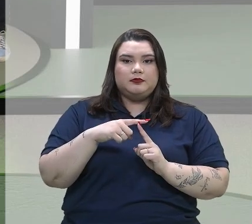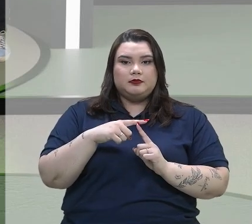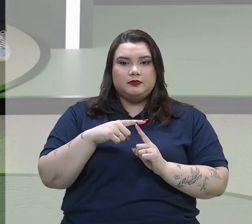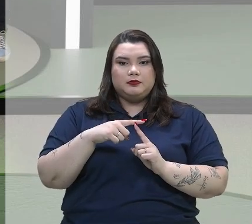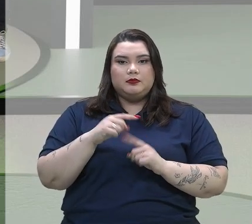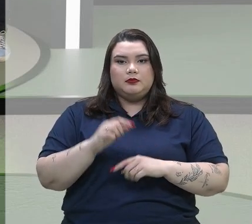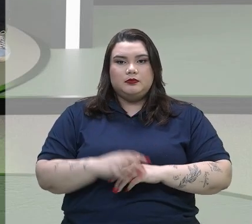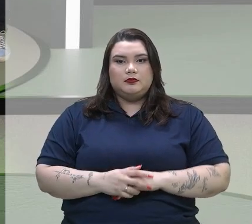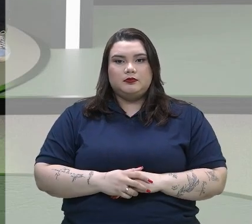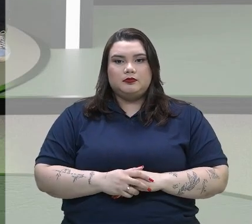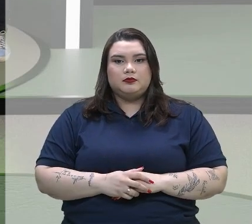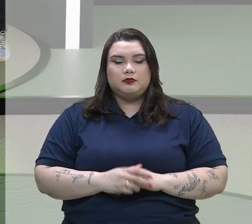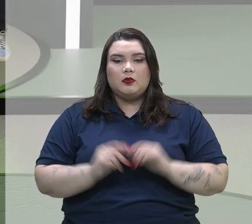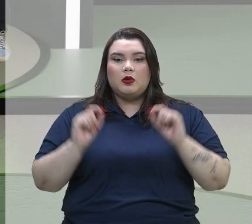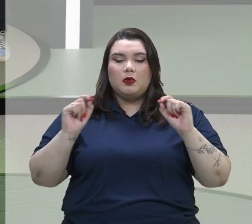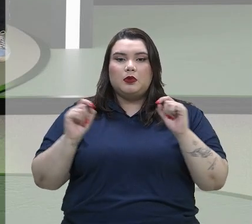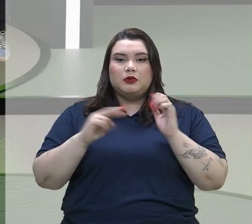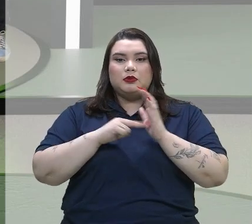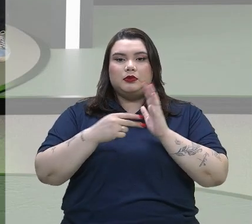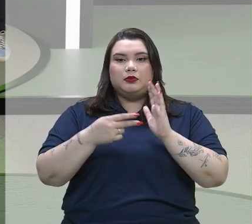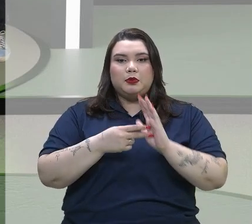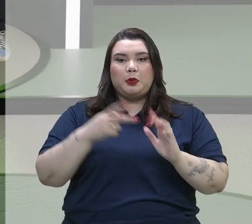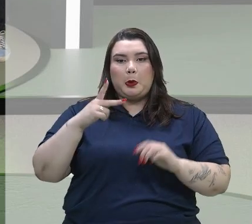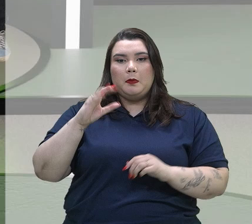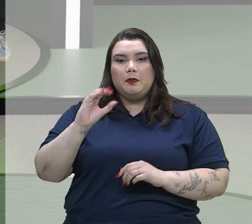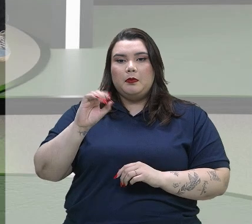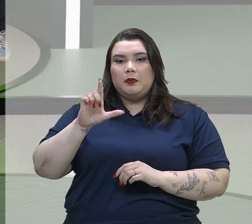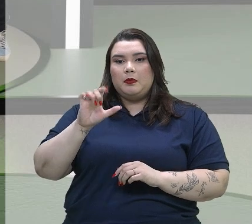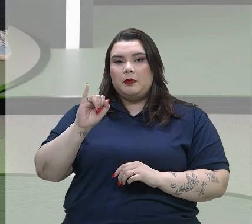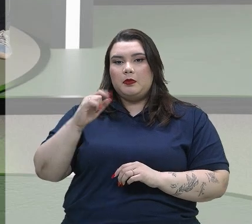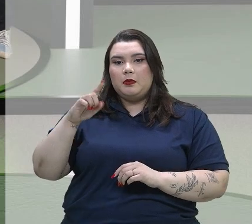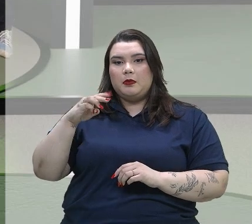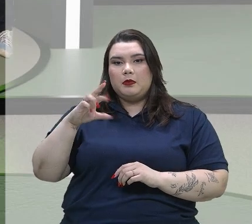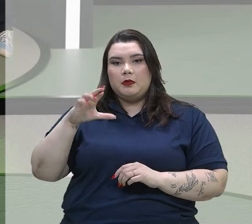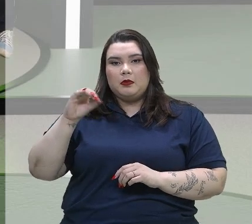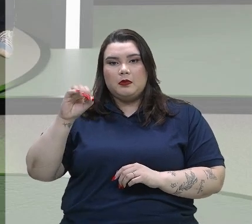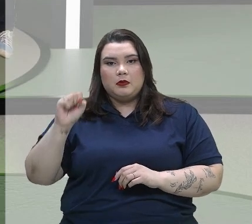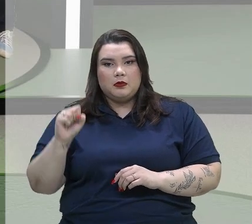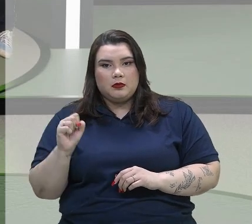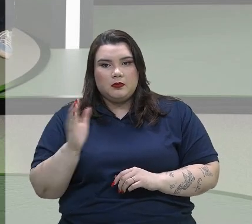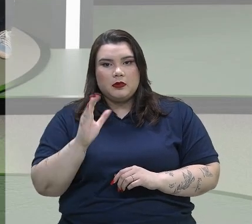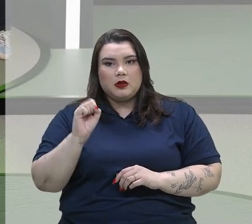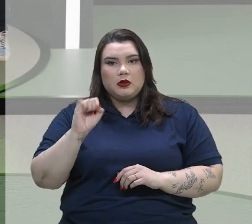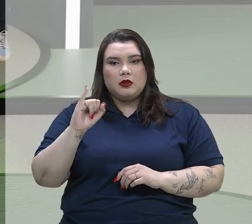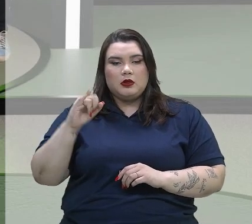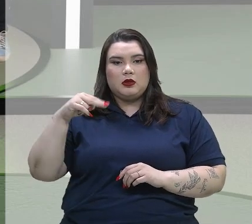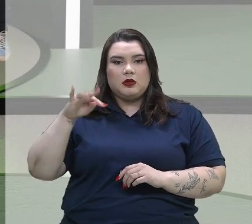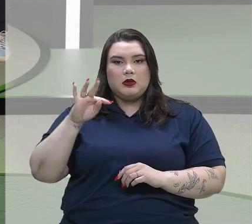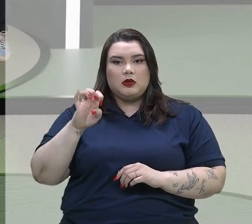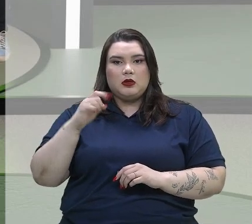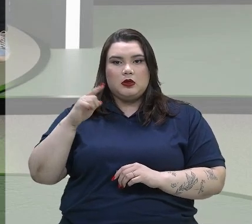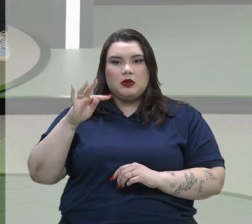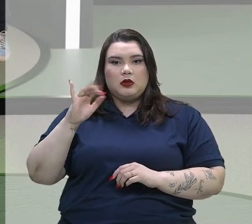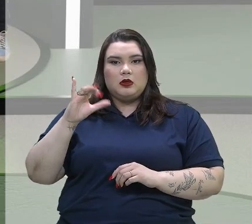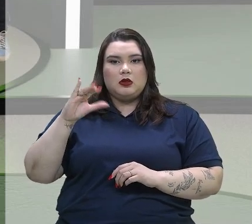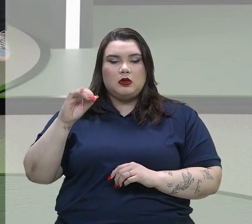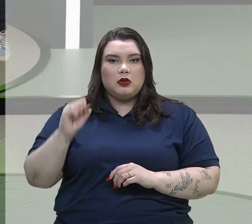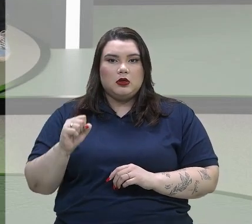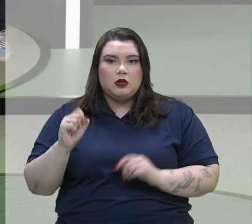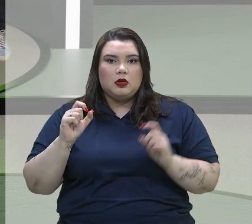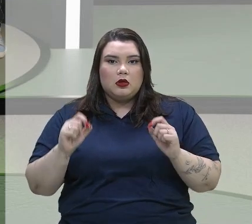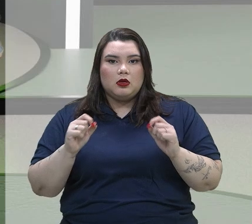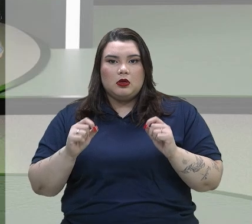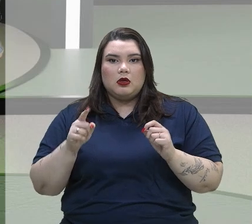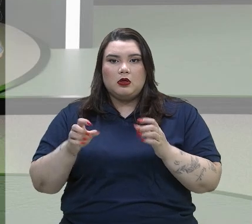né? E o que seriam os polímeros sintéticos? Os polímeros sintéticos são aqueles que